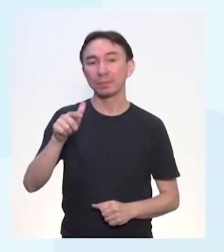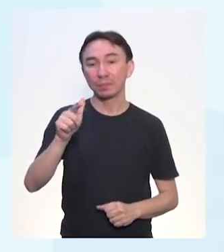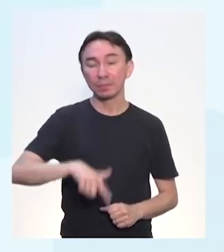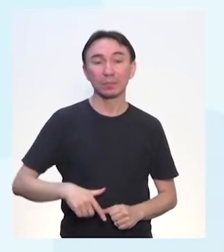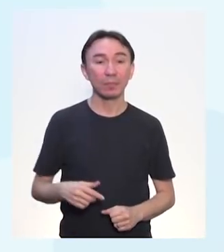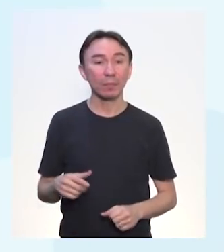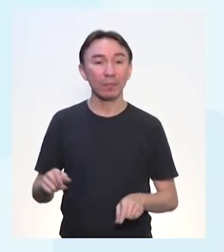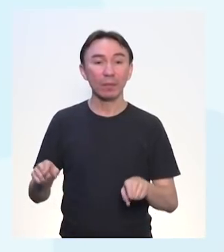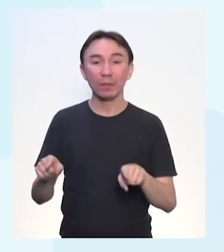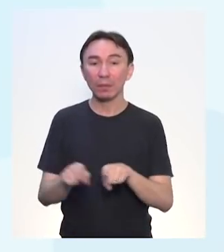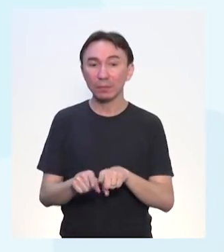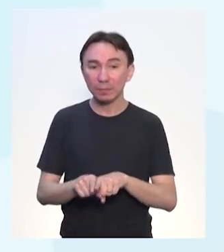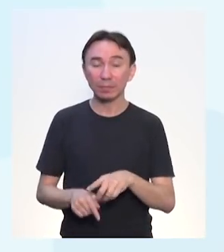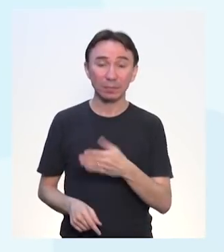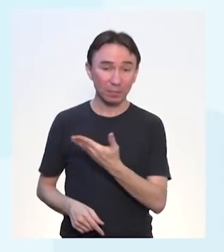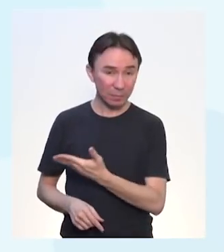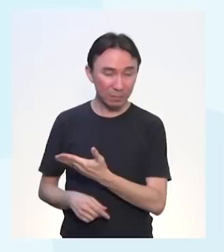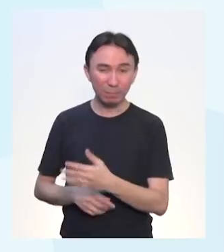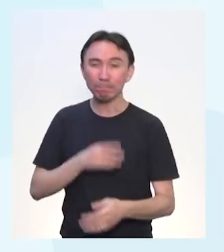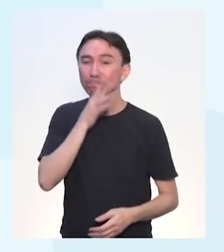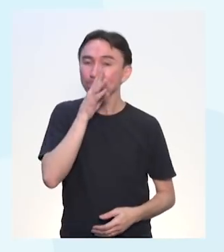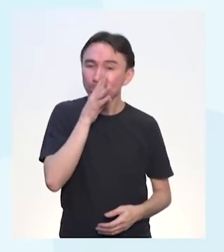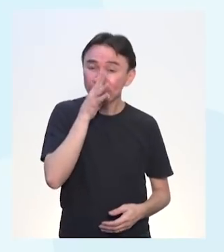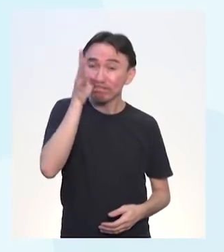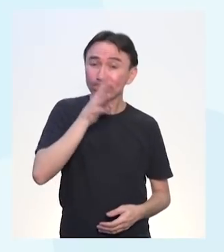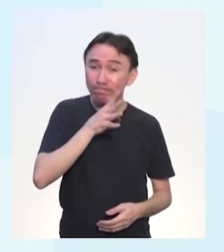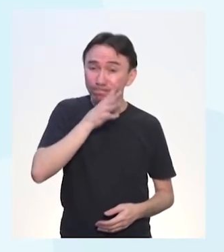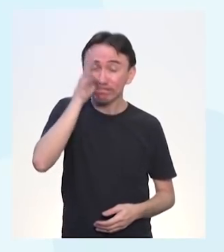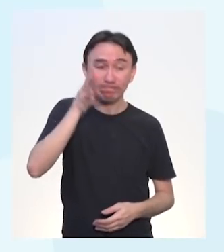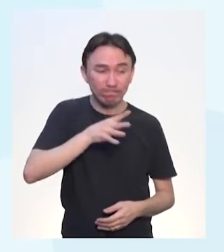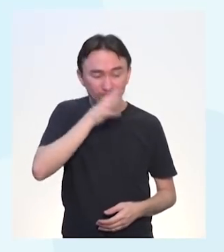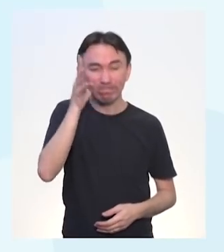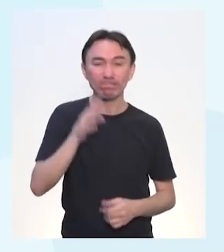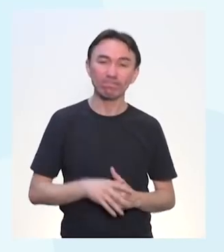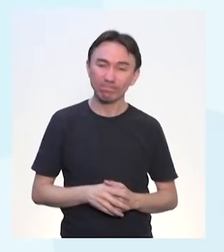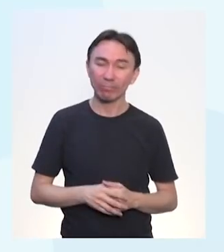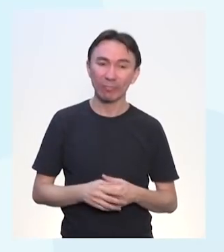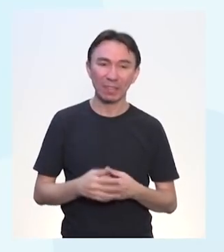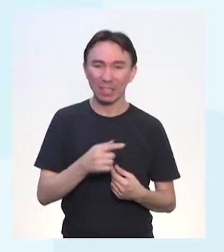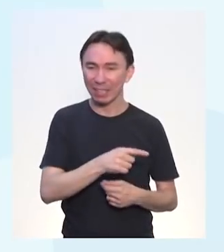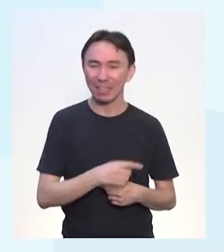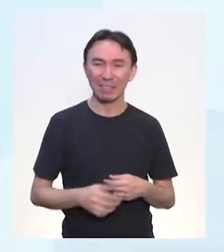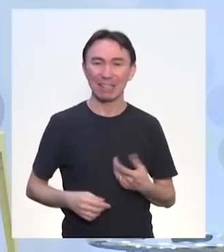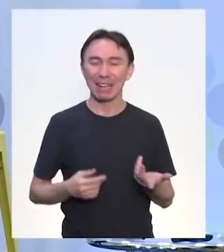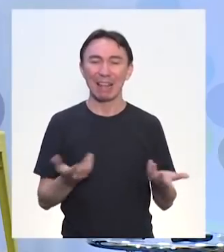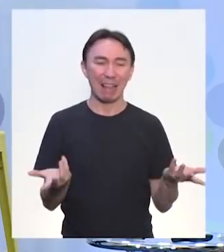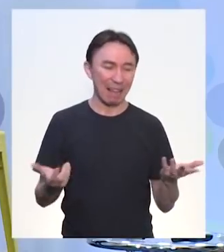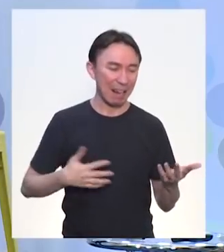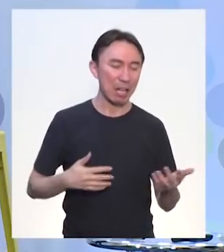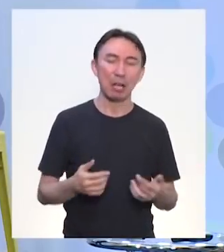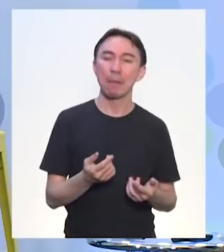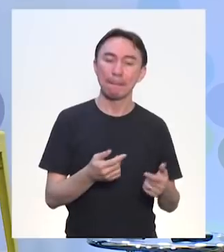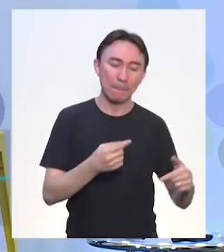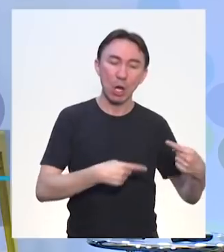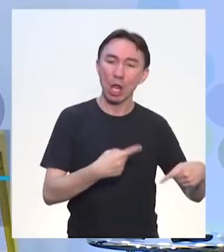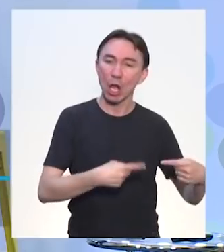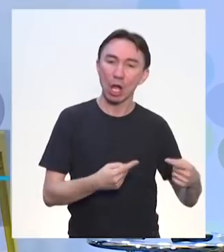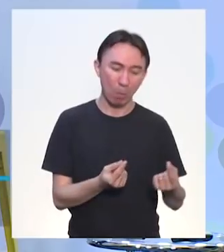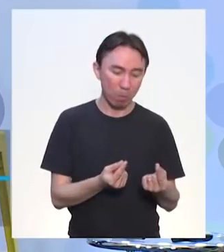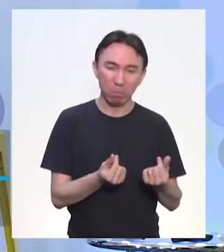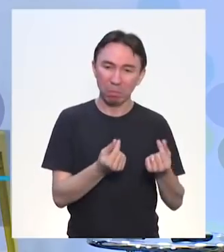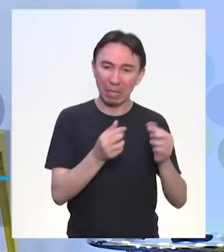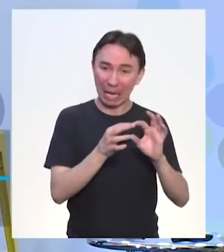próximo, intervencionista. Hitler era totalmente contrário à política econômica liberal. Portanto,